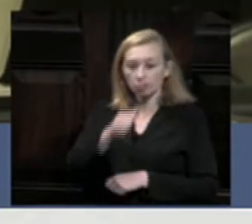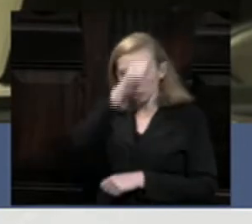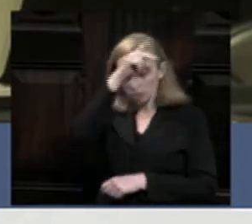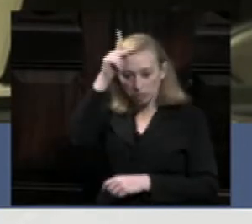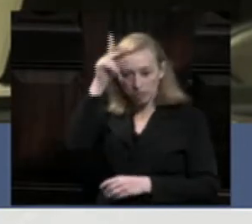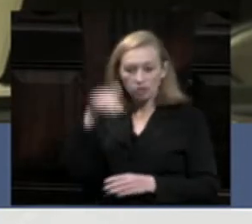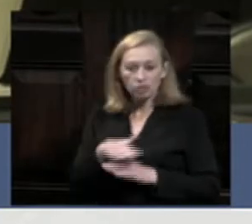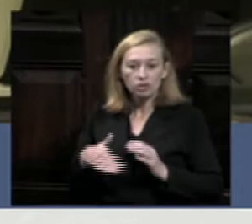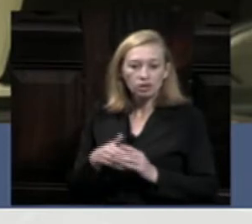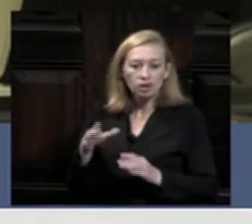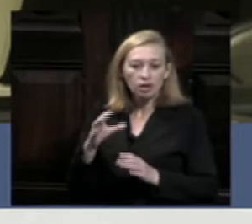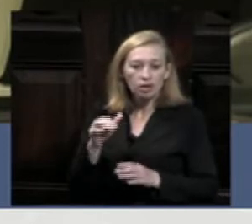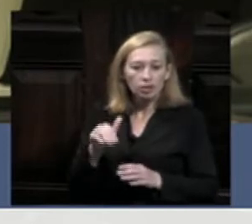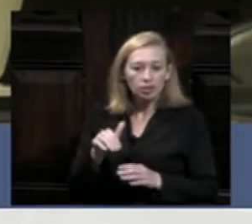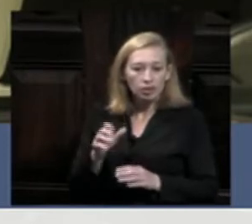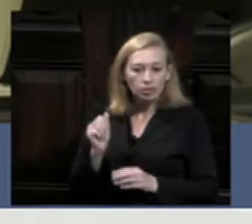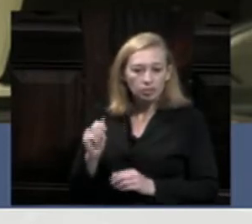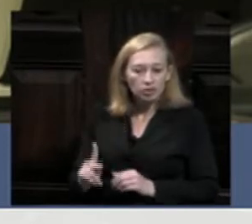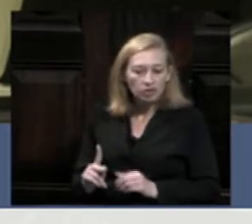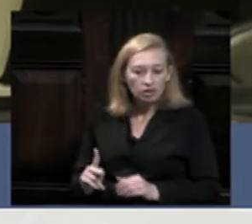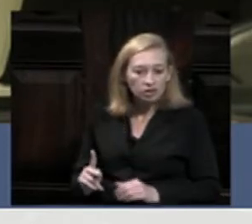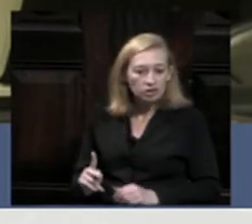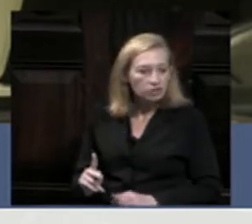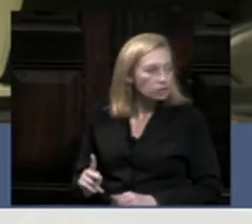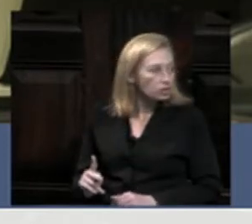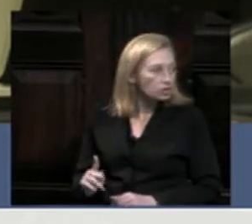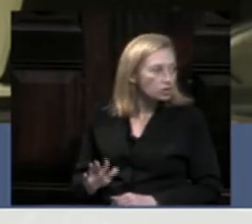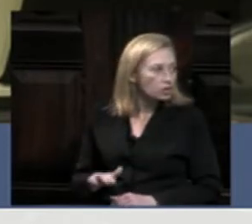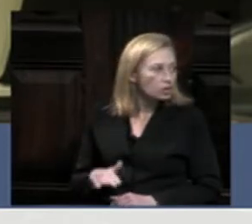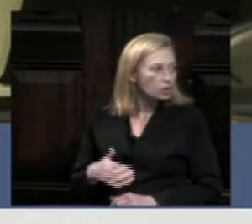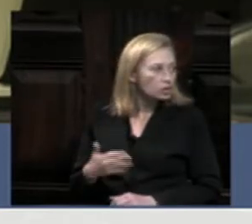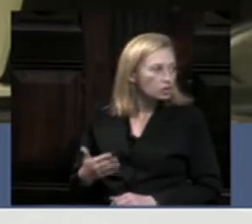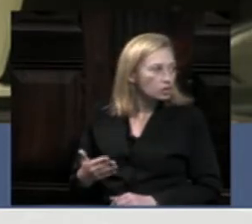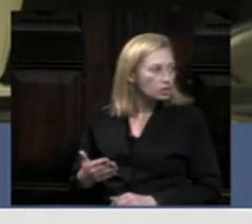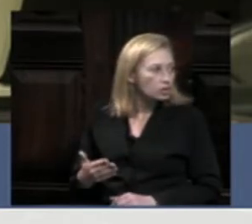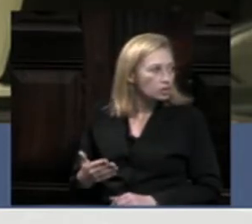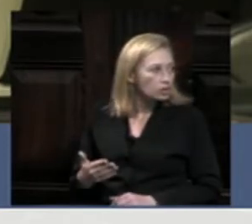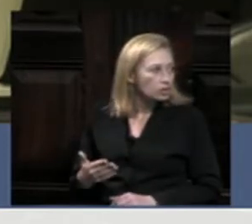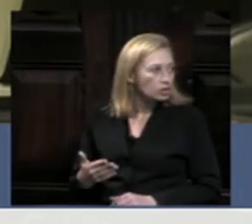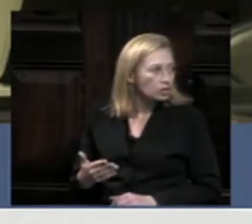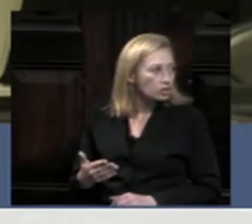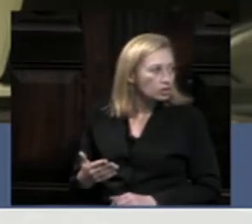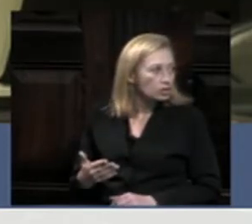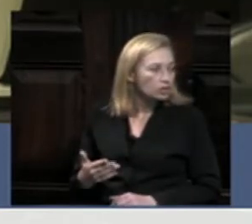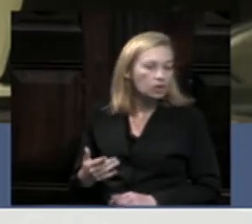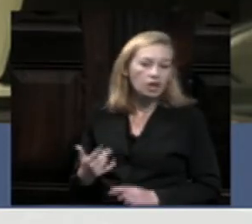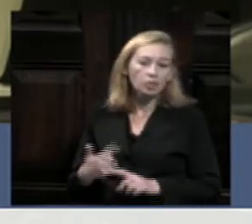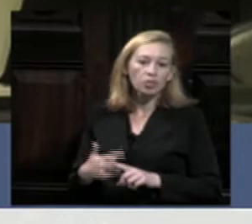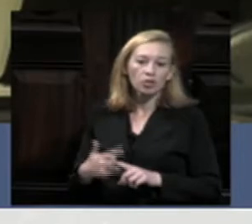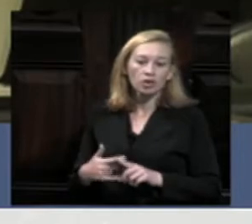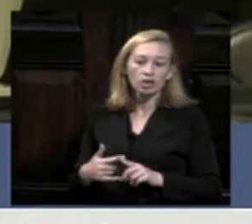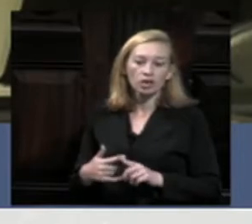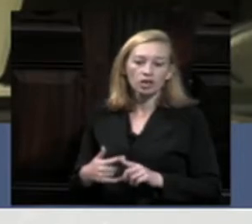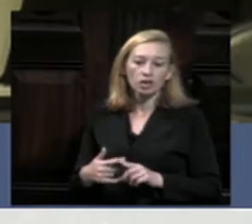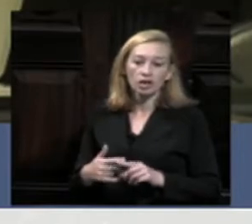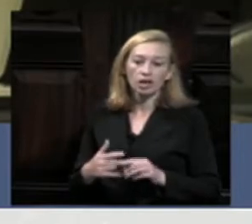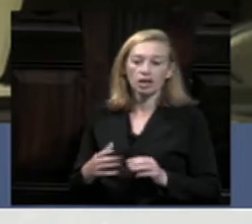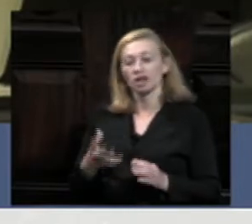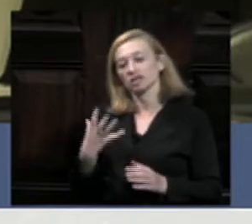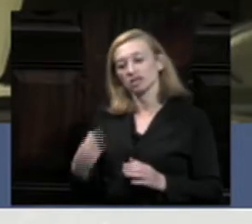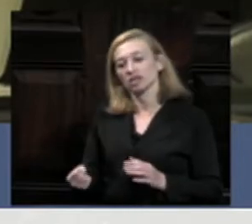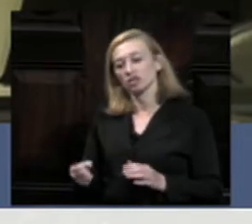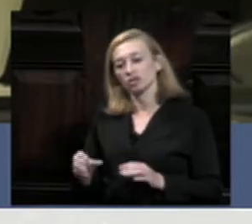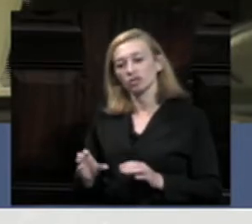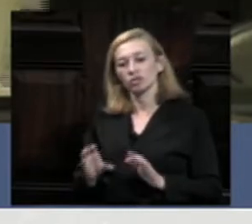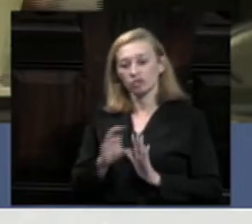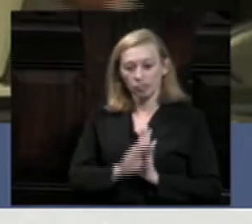comissão, aprovado. Só questão de ordem. Qual é a emenda da Comissão de Segurança Pública, hein? É porque ele foi com emenda, favorável com emenda. Então, cada comissão que